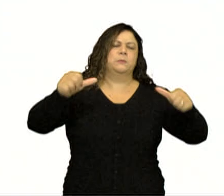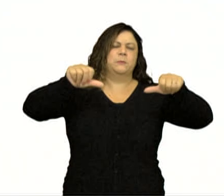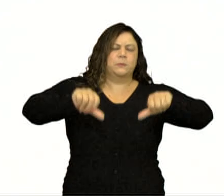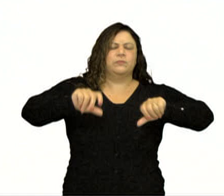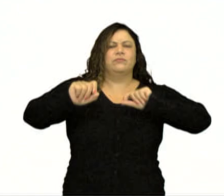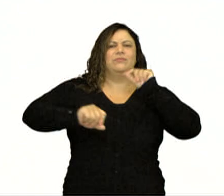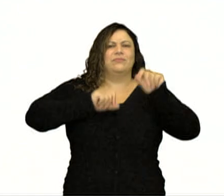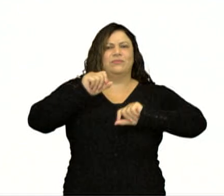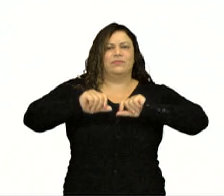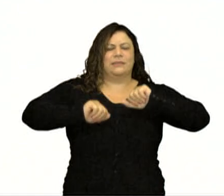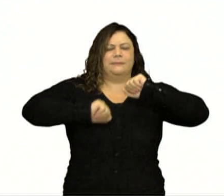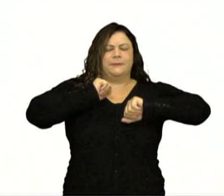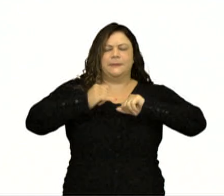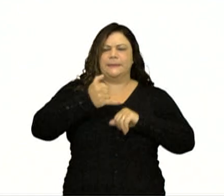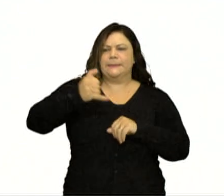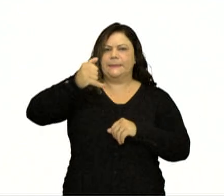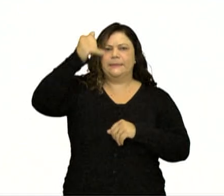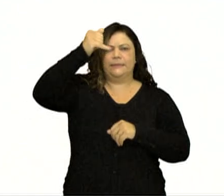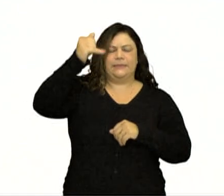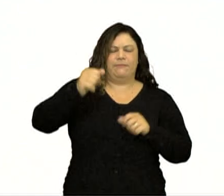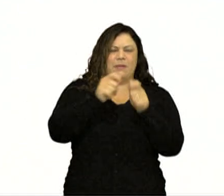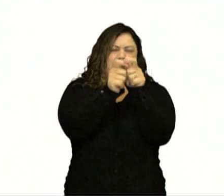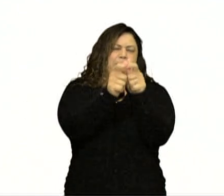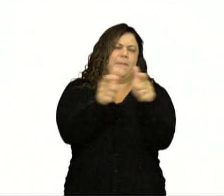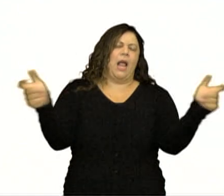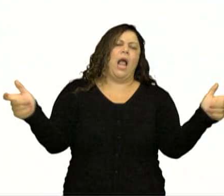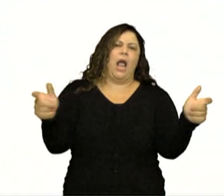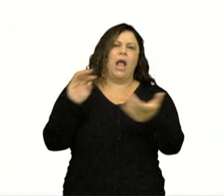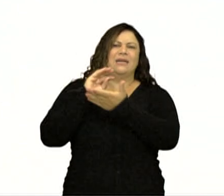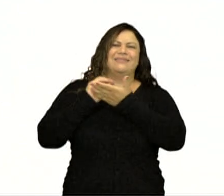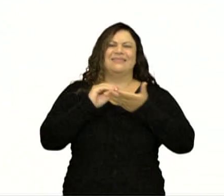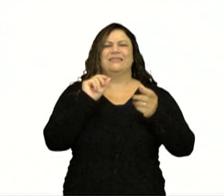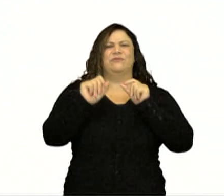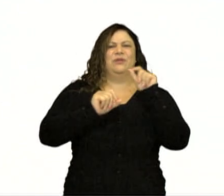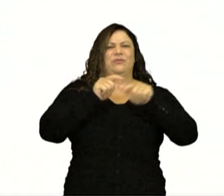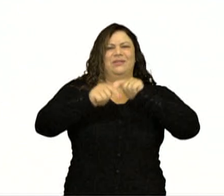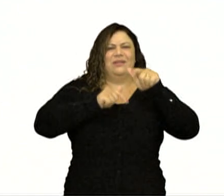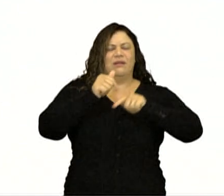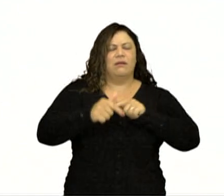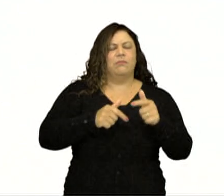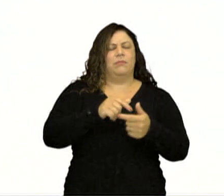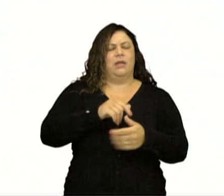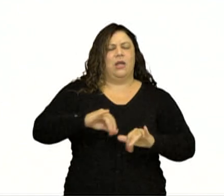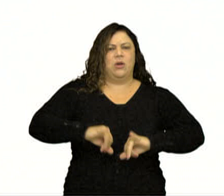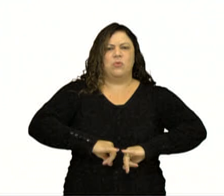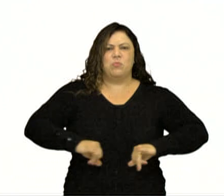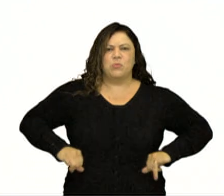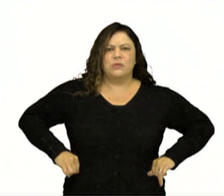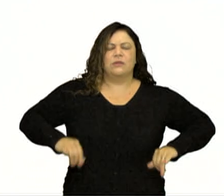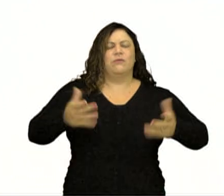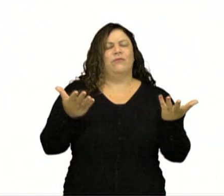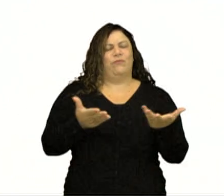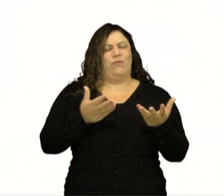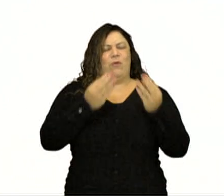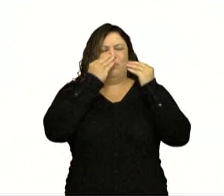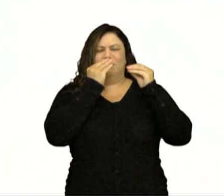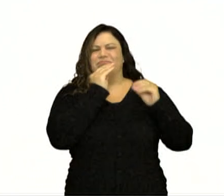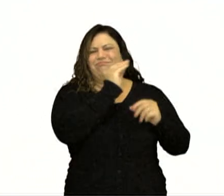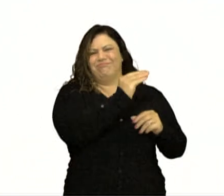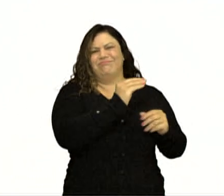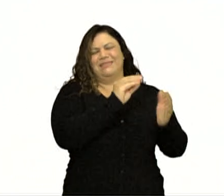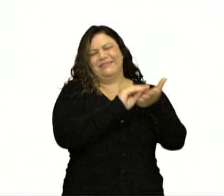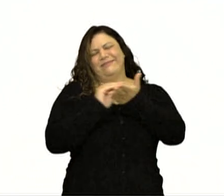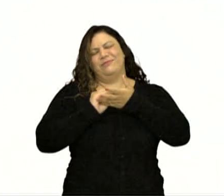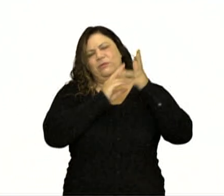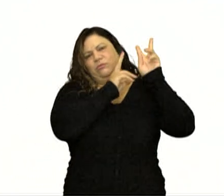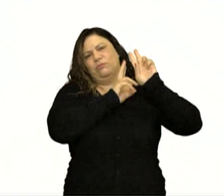caiu, a inflação disparou, o desemprego trouxe a fome e a humilhação e a falta de esperança. A popularidade dos